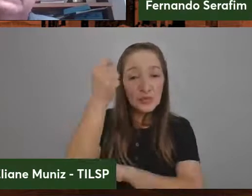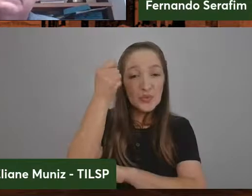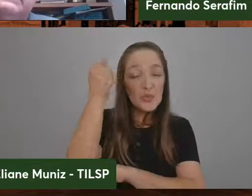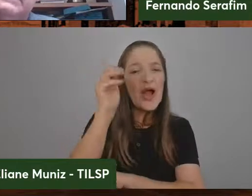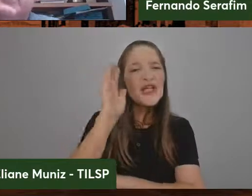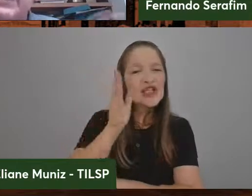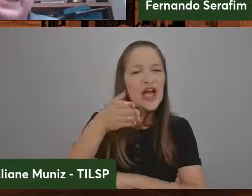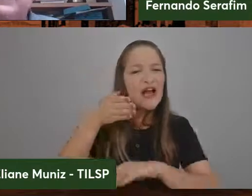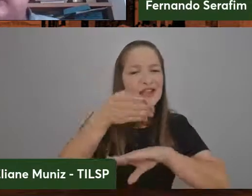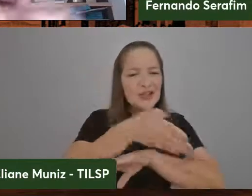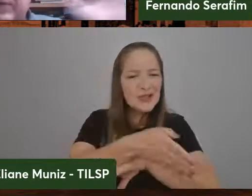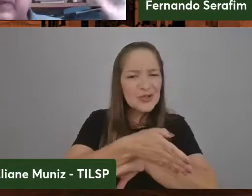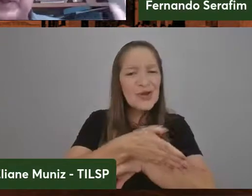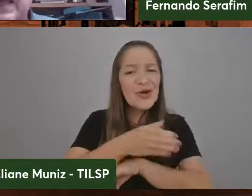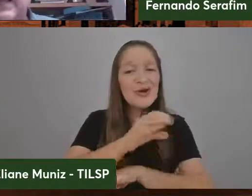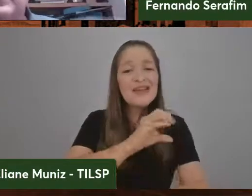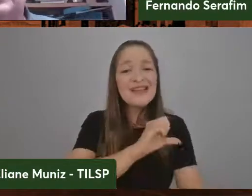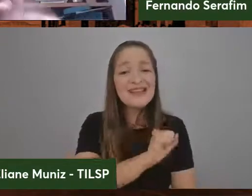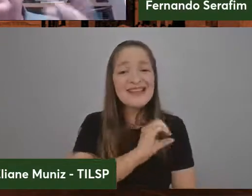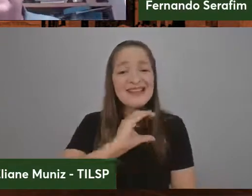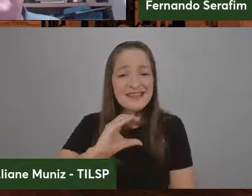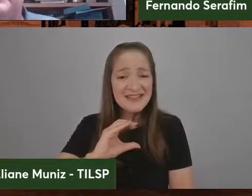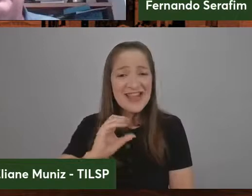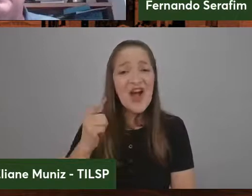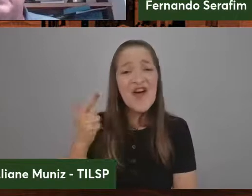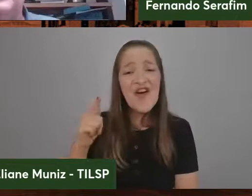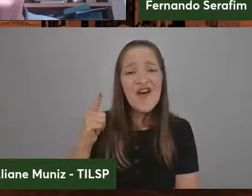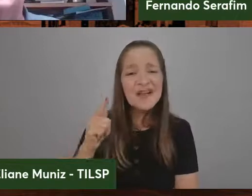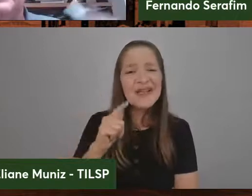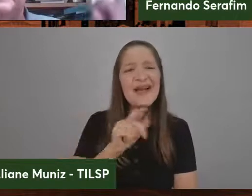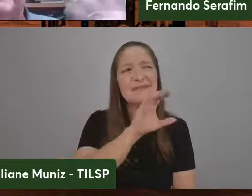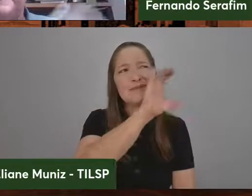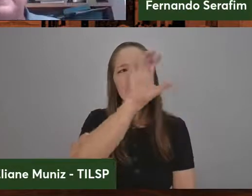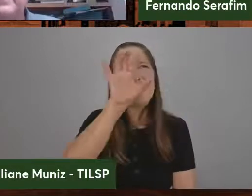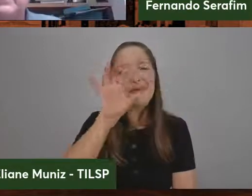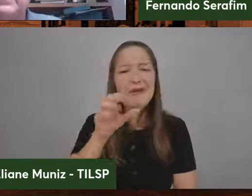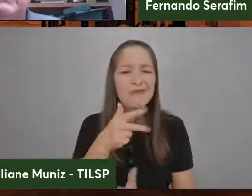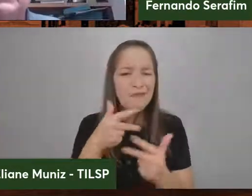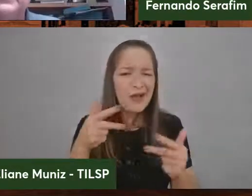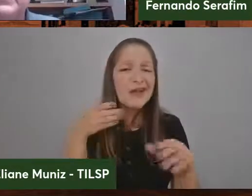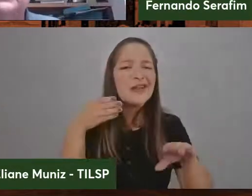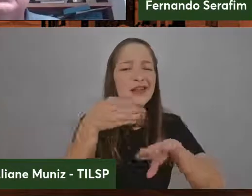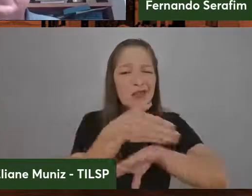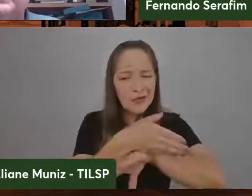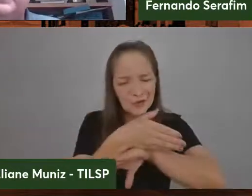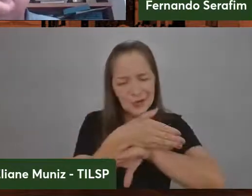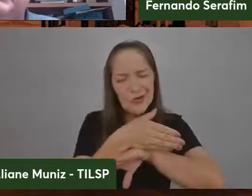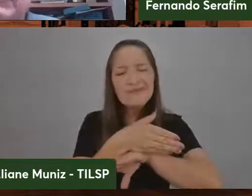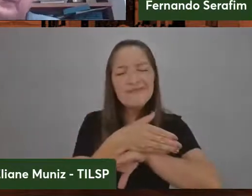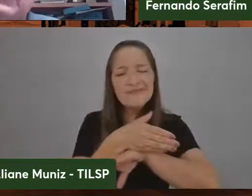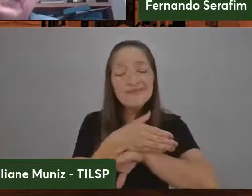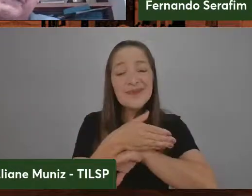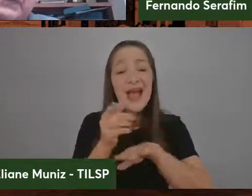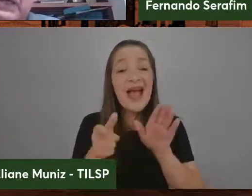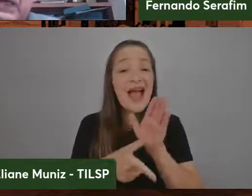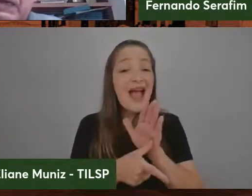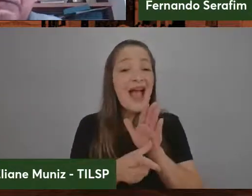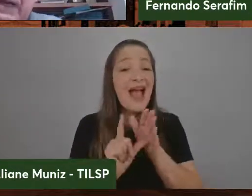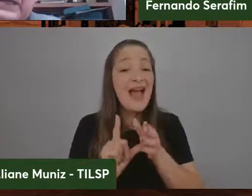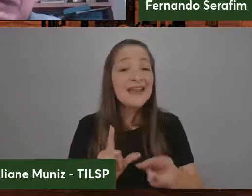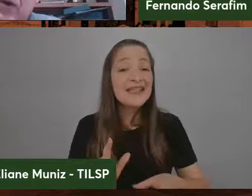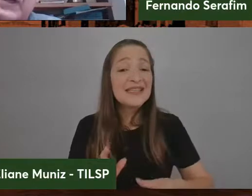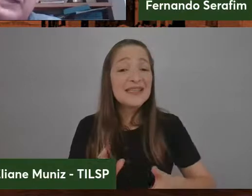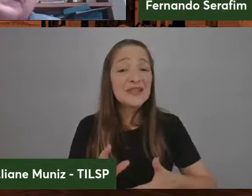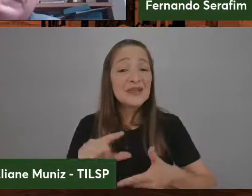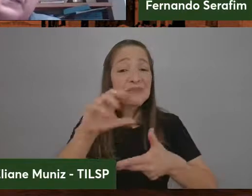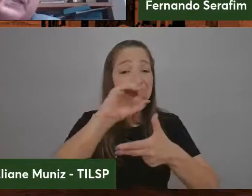Catarina, em Goiás, em vários estados, né, antes da... Eu acho que antes do Enem, né, não sei.